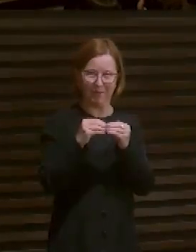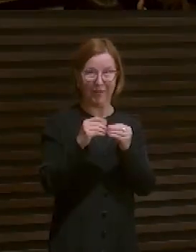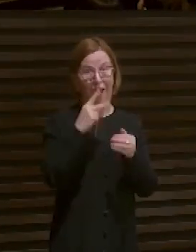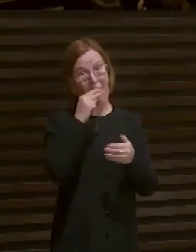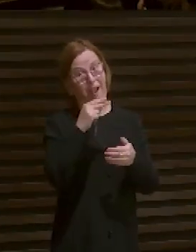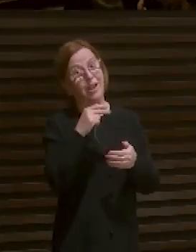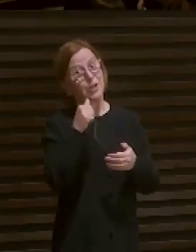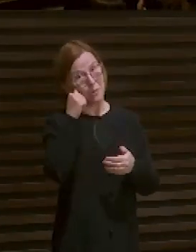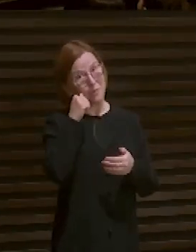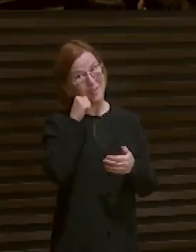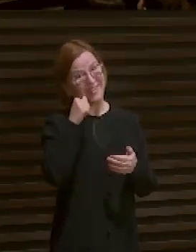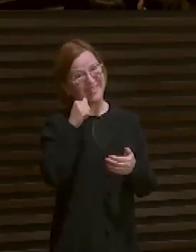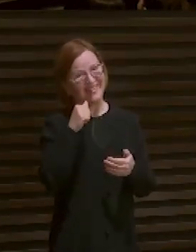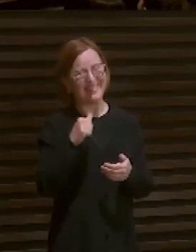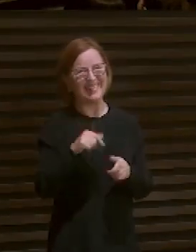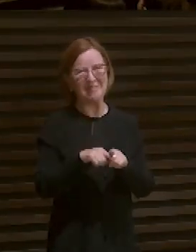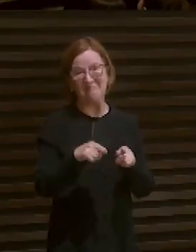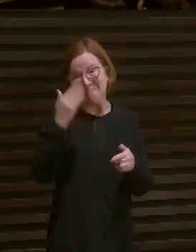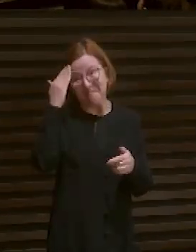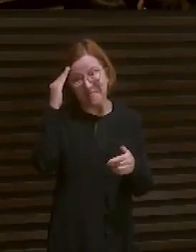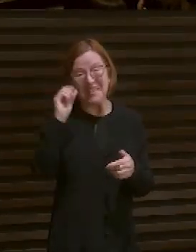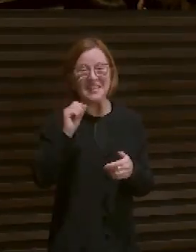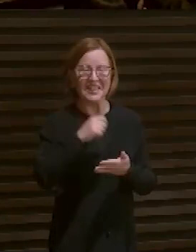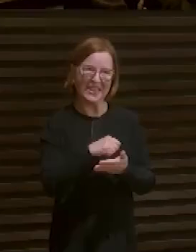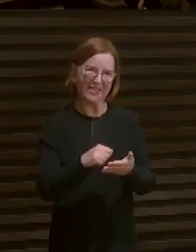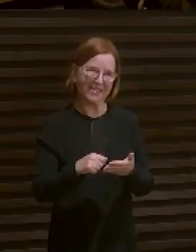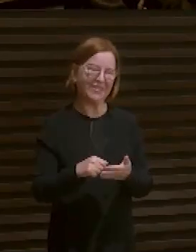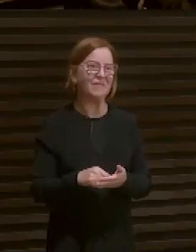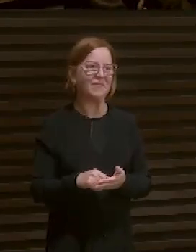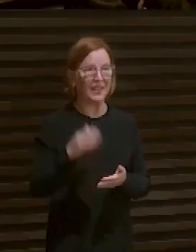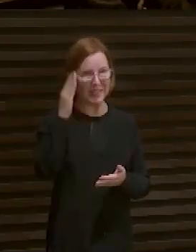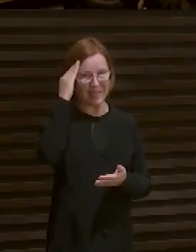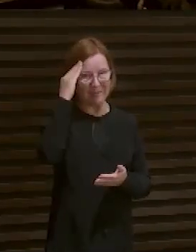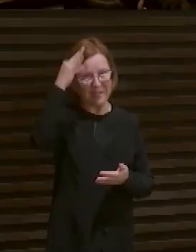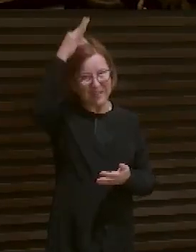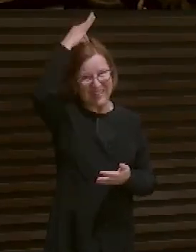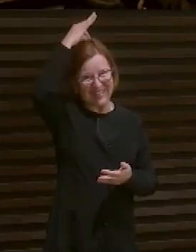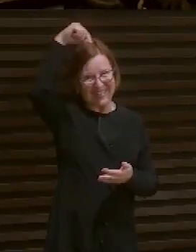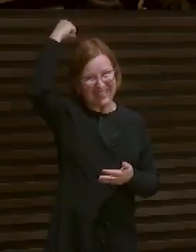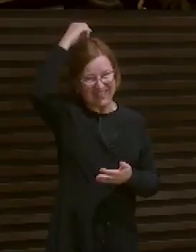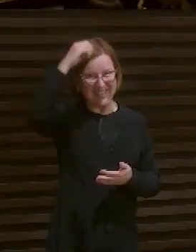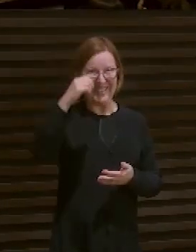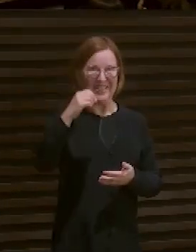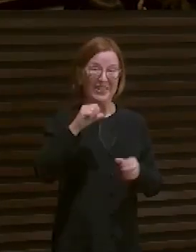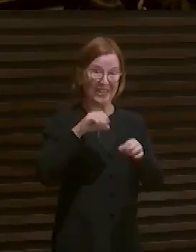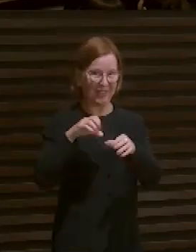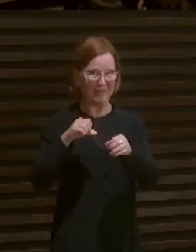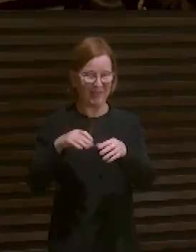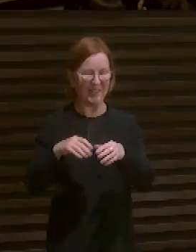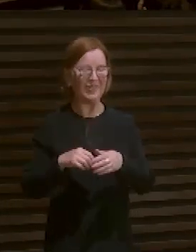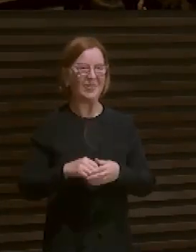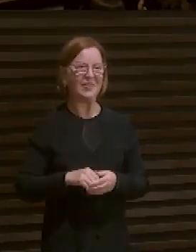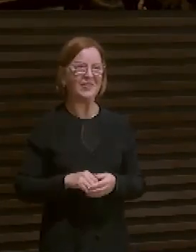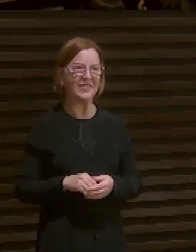Mas a gente não sabe quem foi o escritor. Sabe-se que o Espírito Santo inspirou esse escritor.